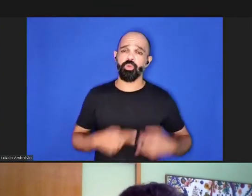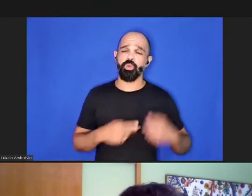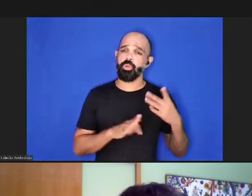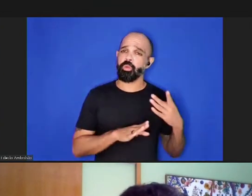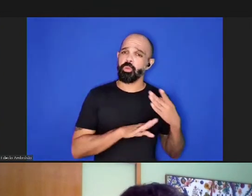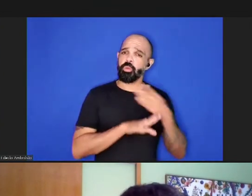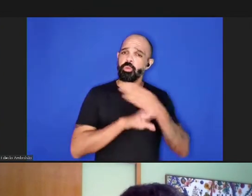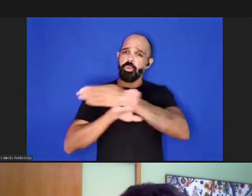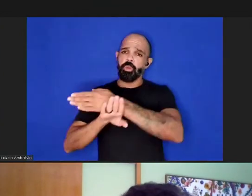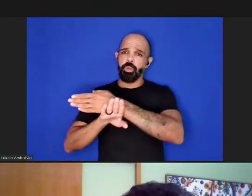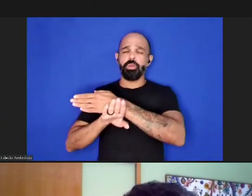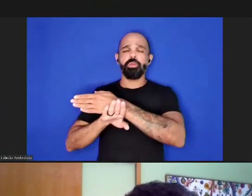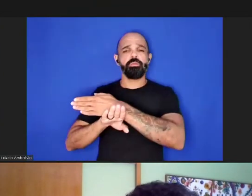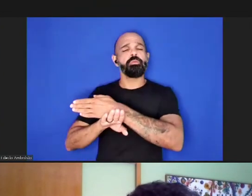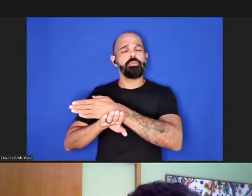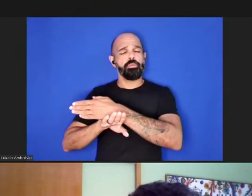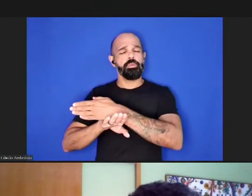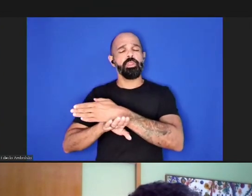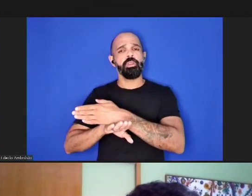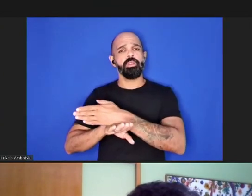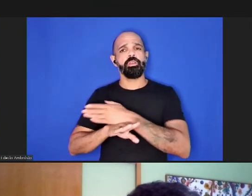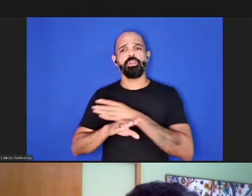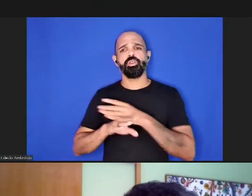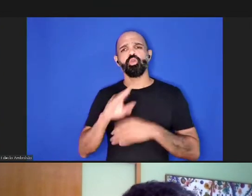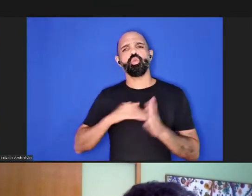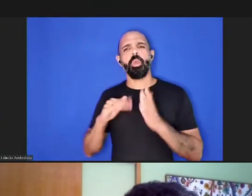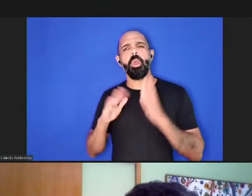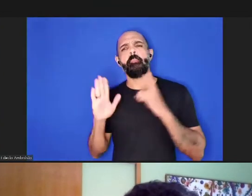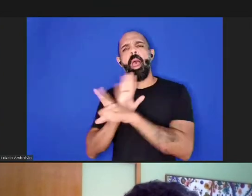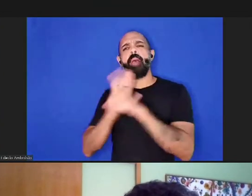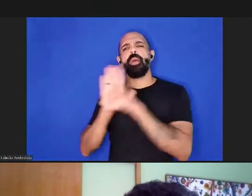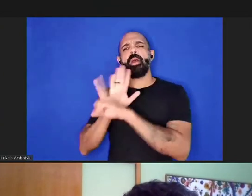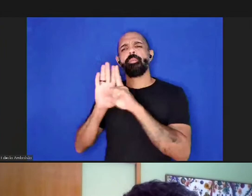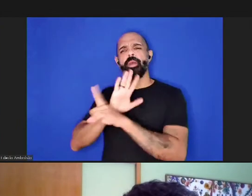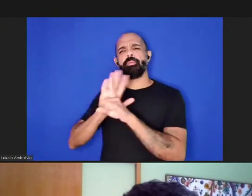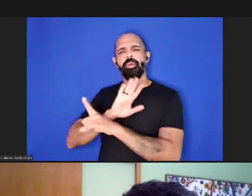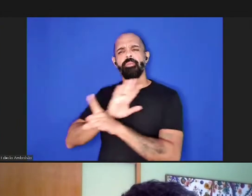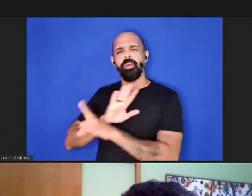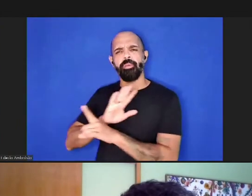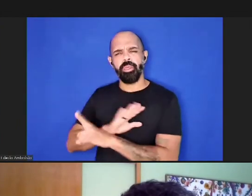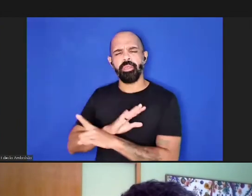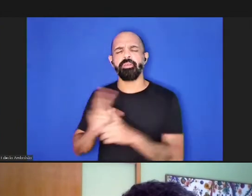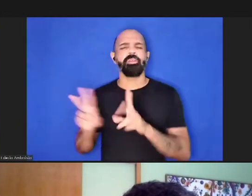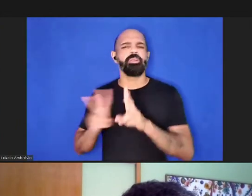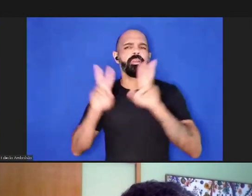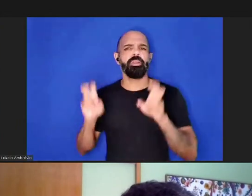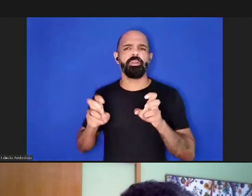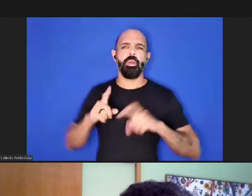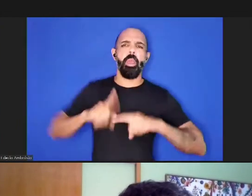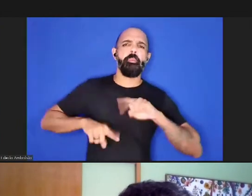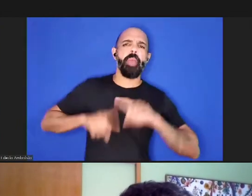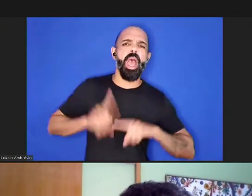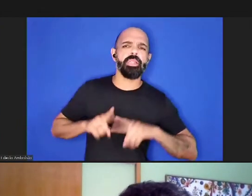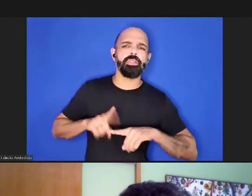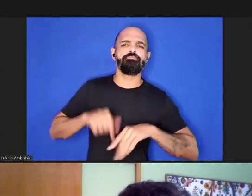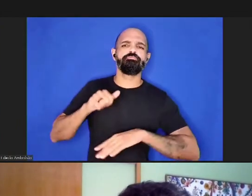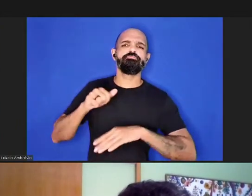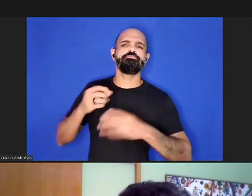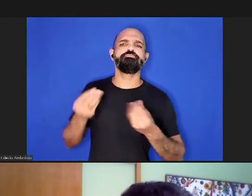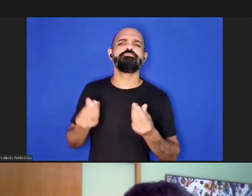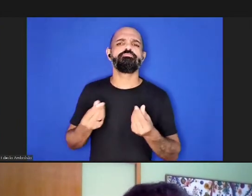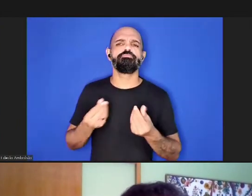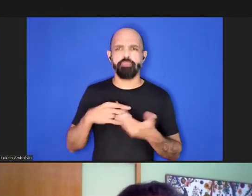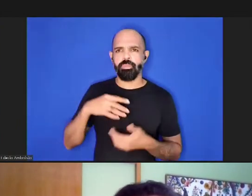e fazem todos os tipos de perguntas sobre a materialidade do